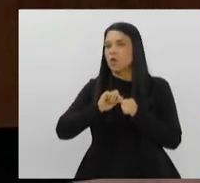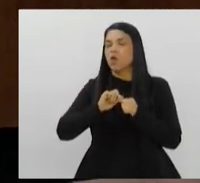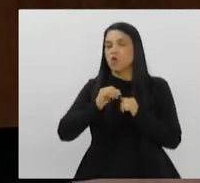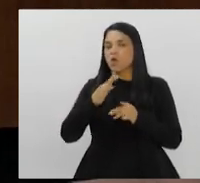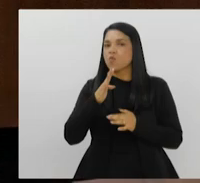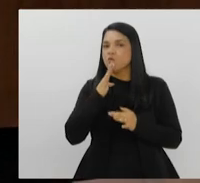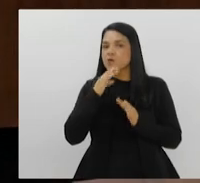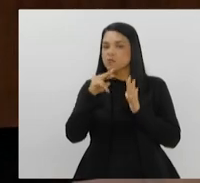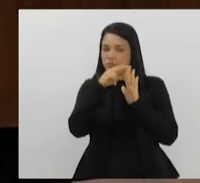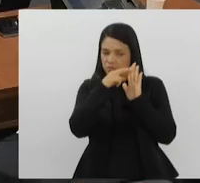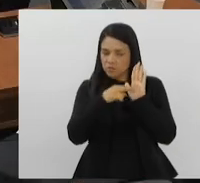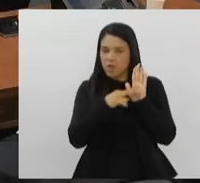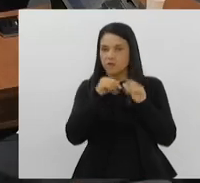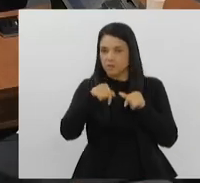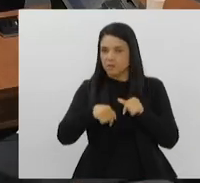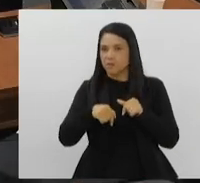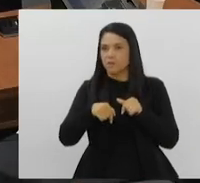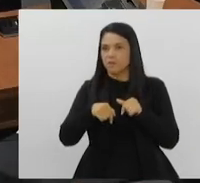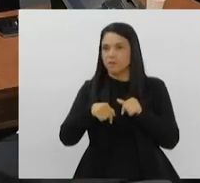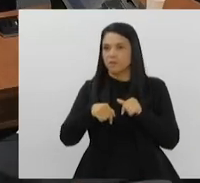dessa casa, inclusive.